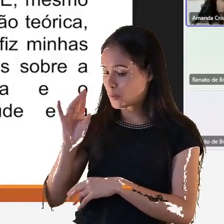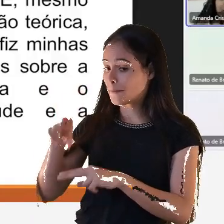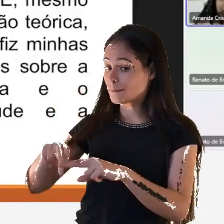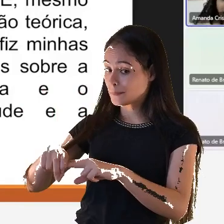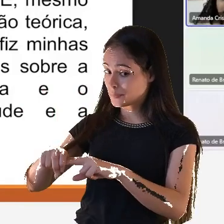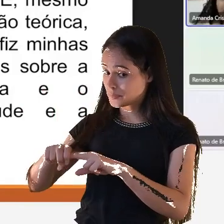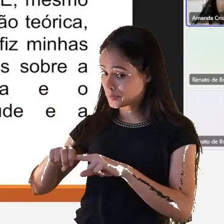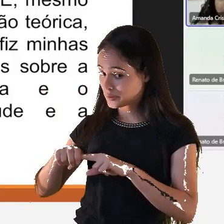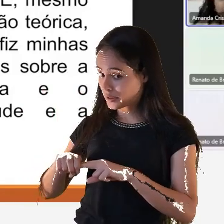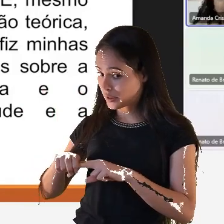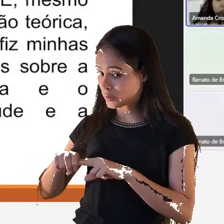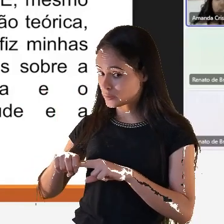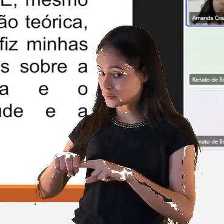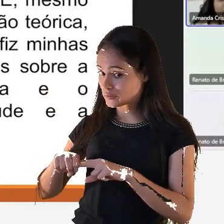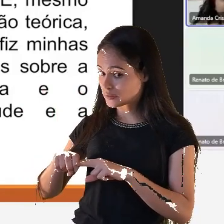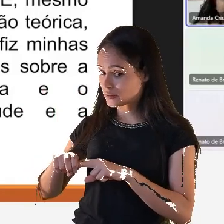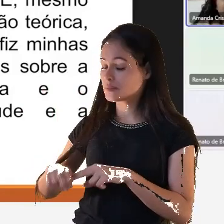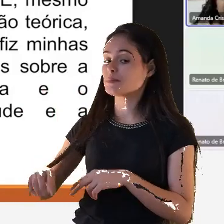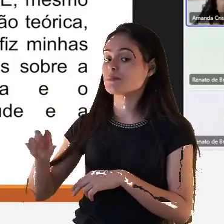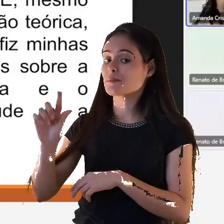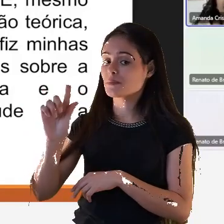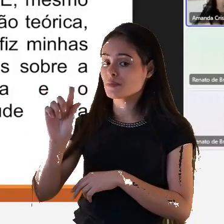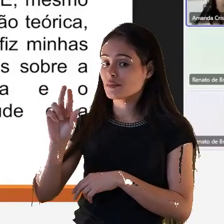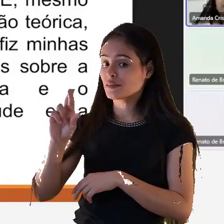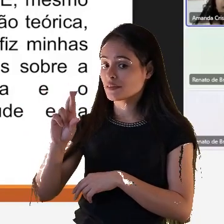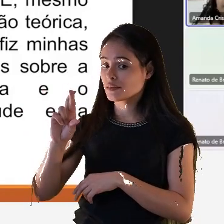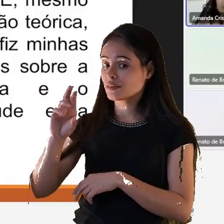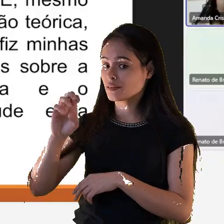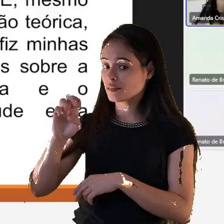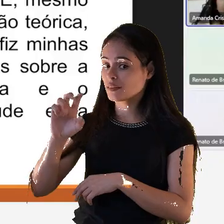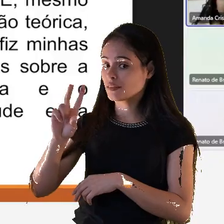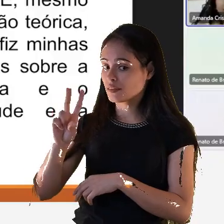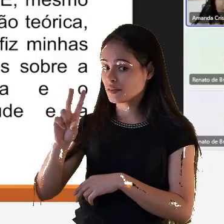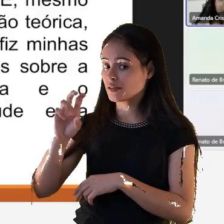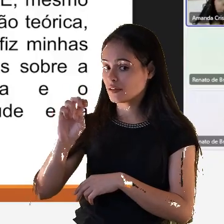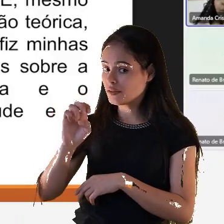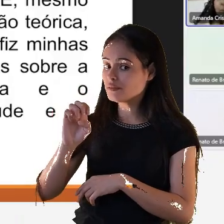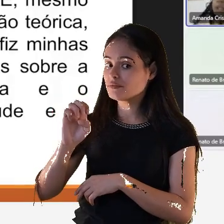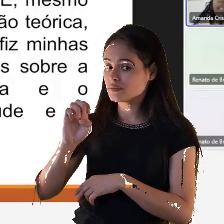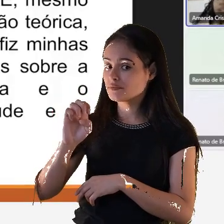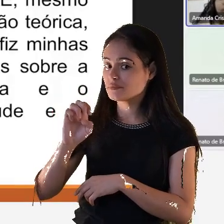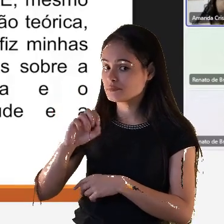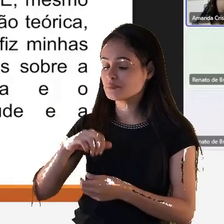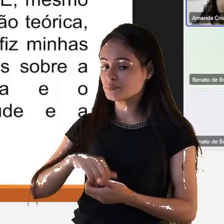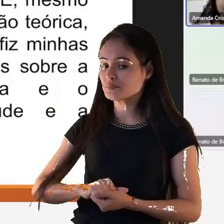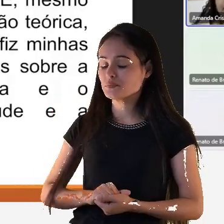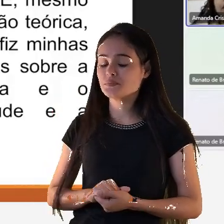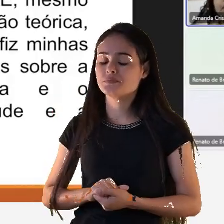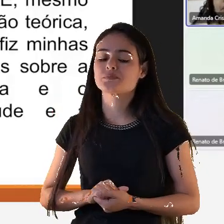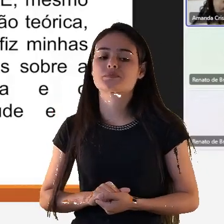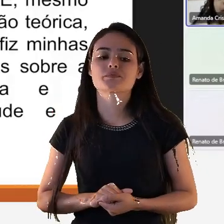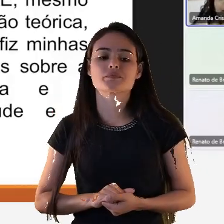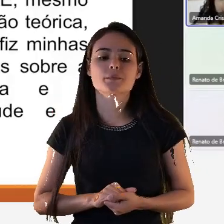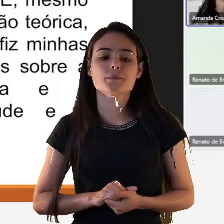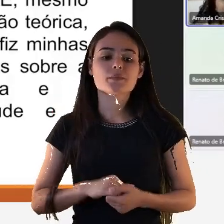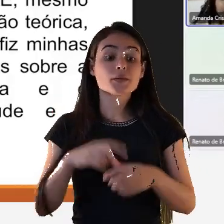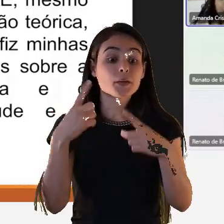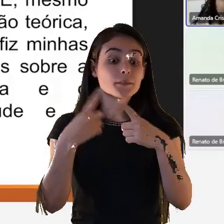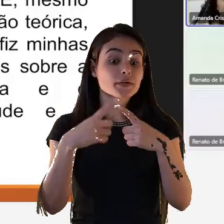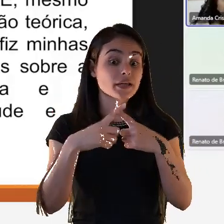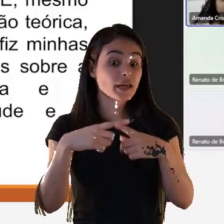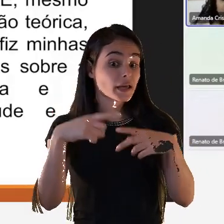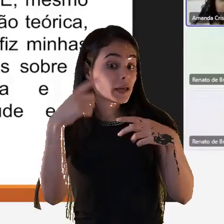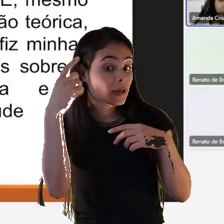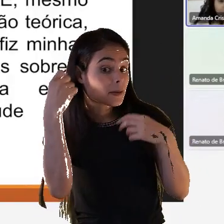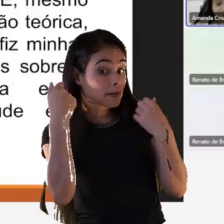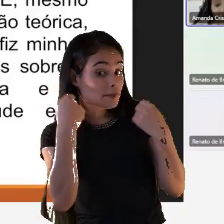e pensar a política, né? Pensar o trabalho também como política, né? Porque até então